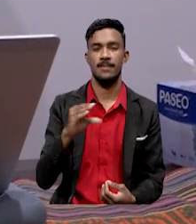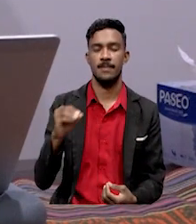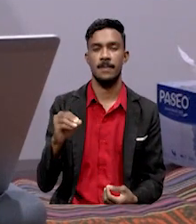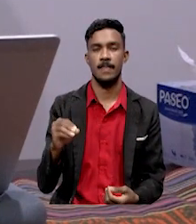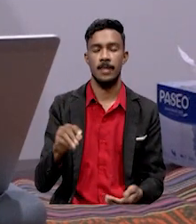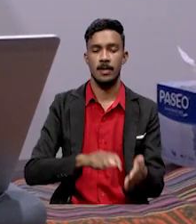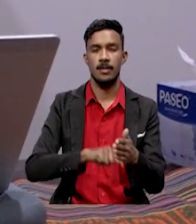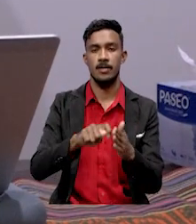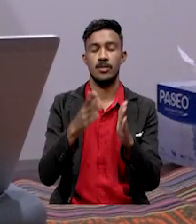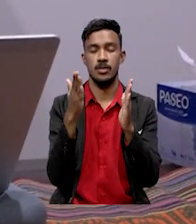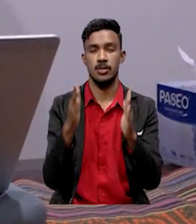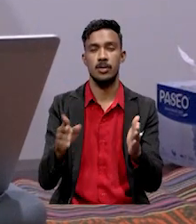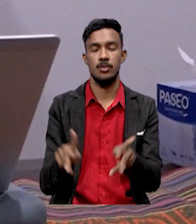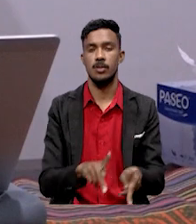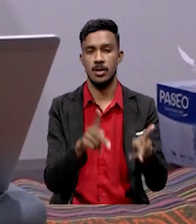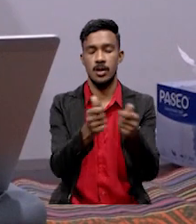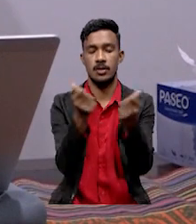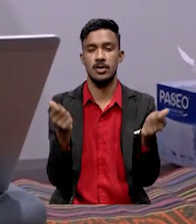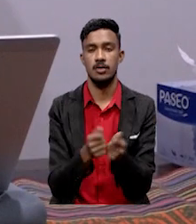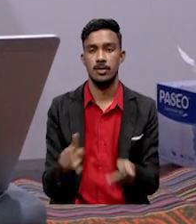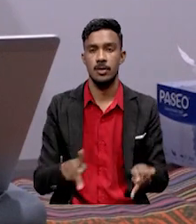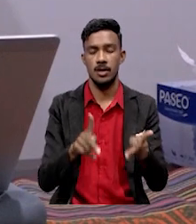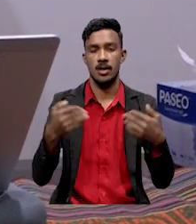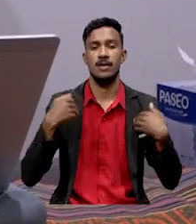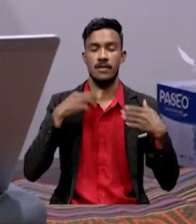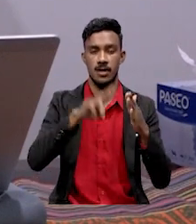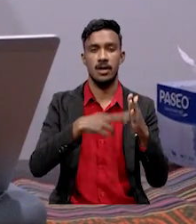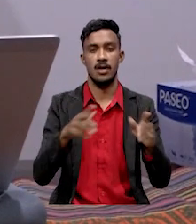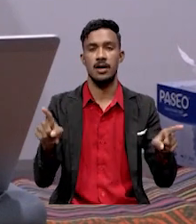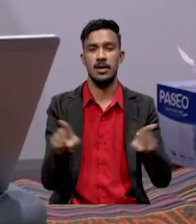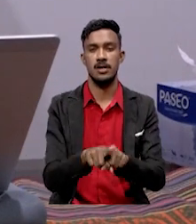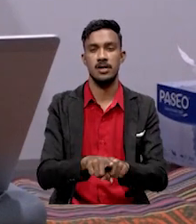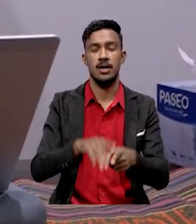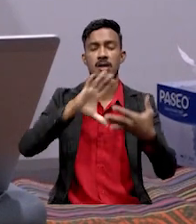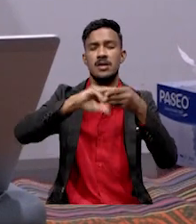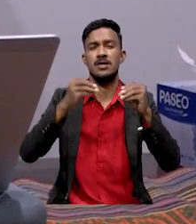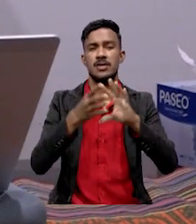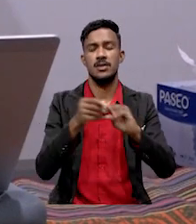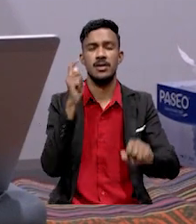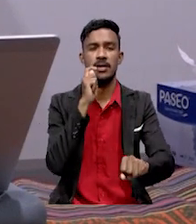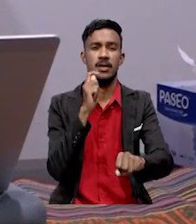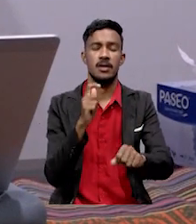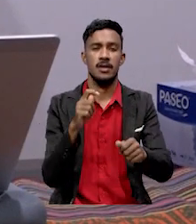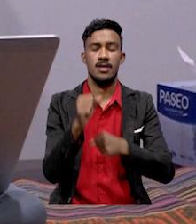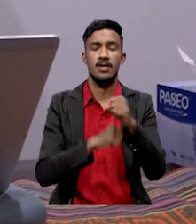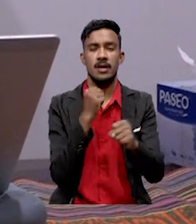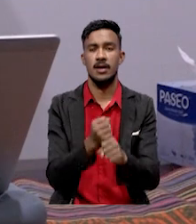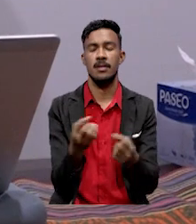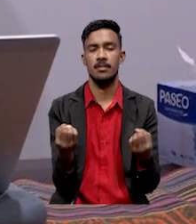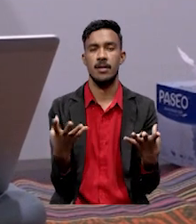concurso público ba administração pública nene iha requisito sira hanesan experiência tina baluona e depois